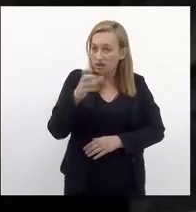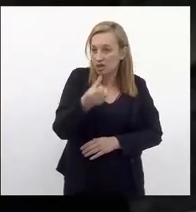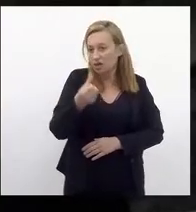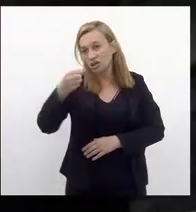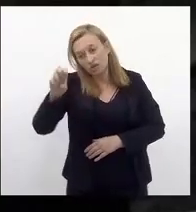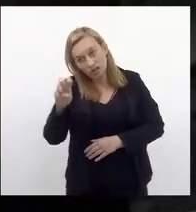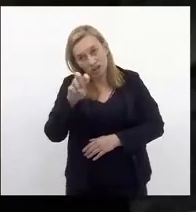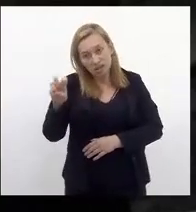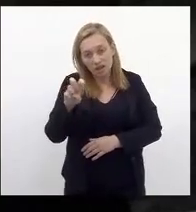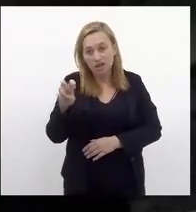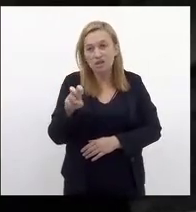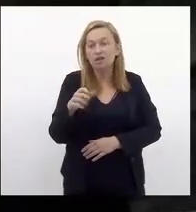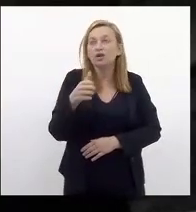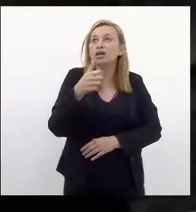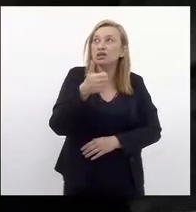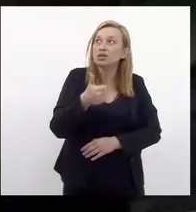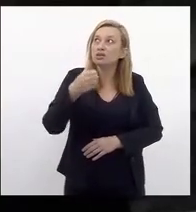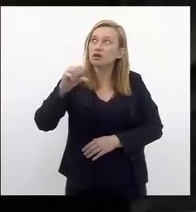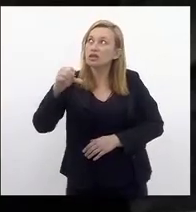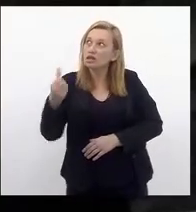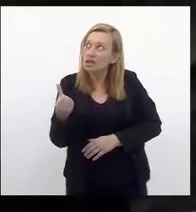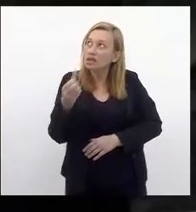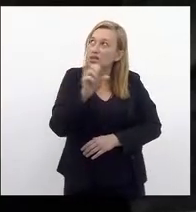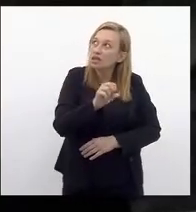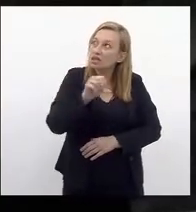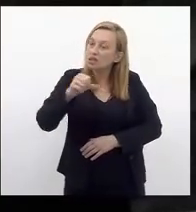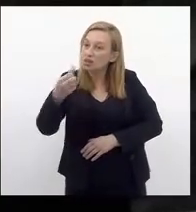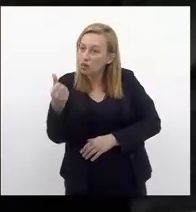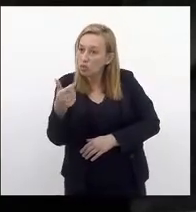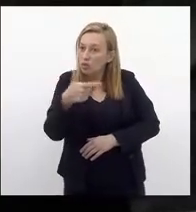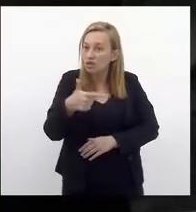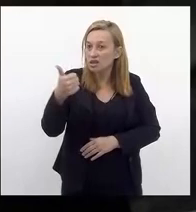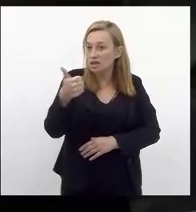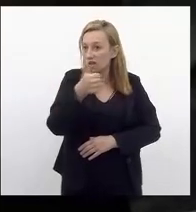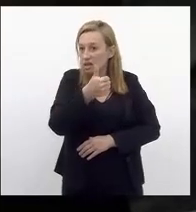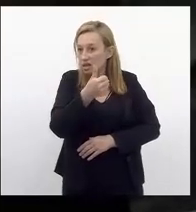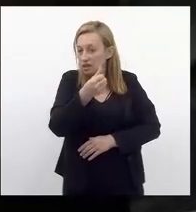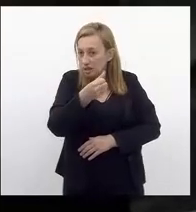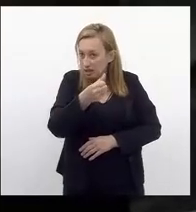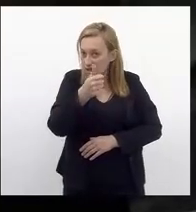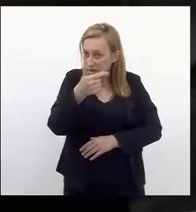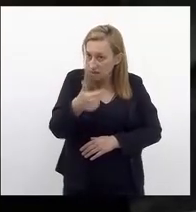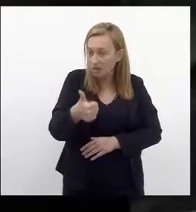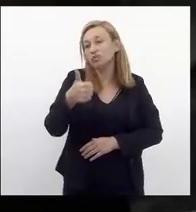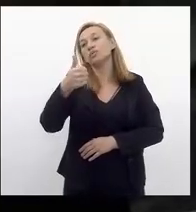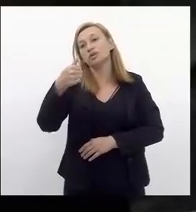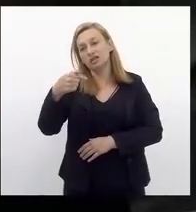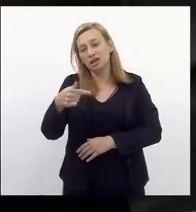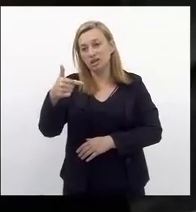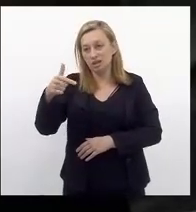156 164 166 170